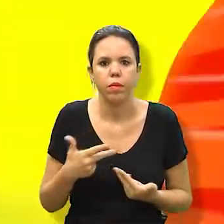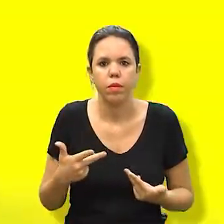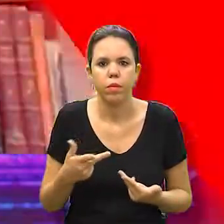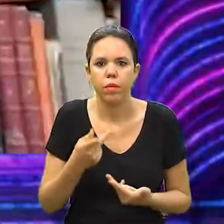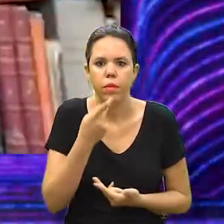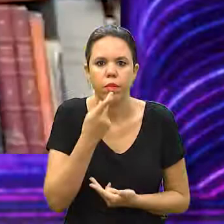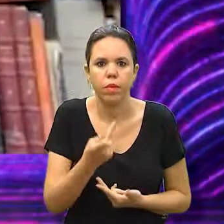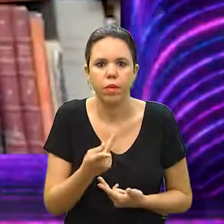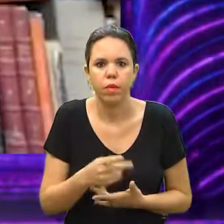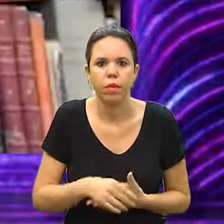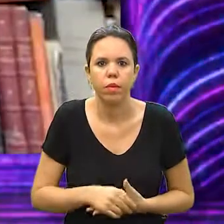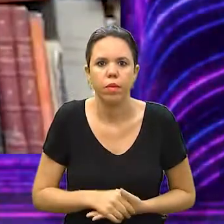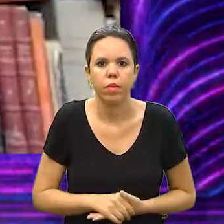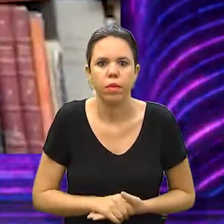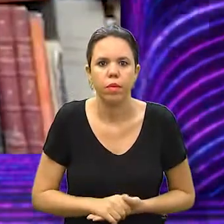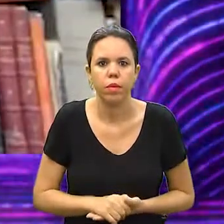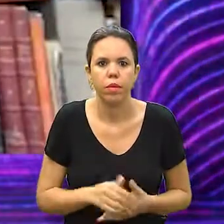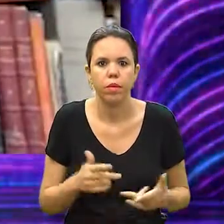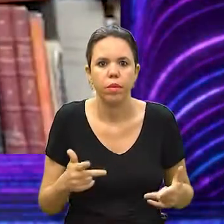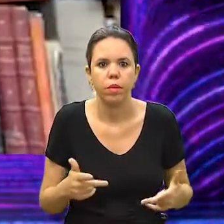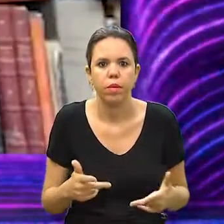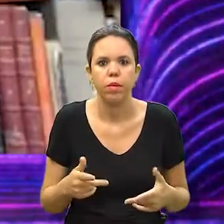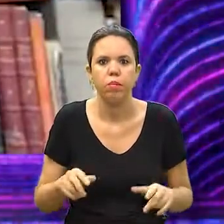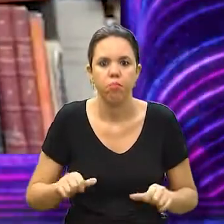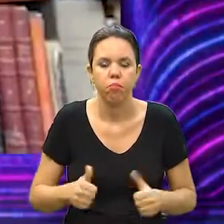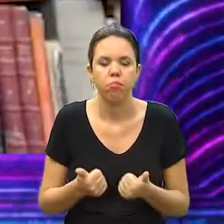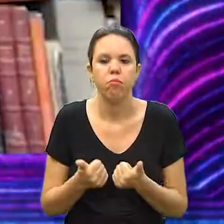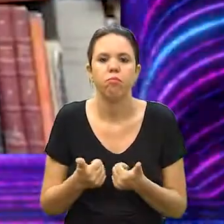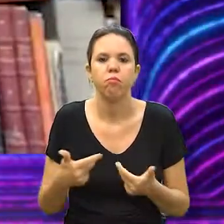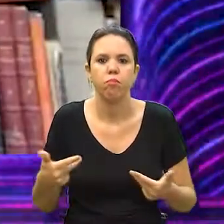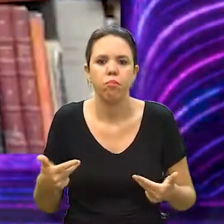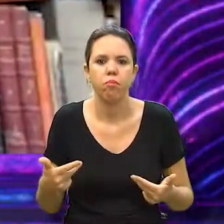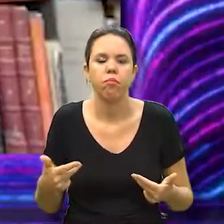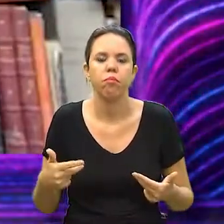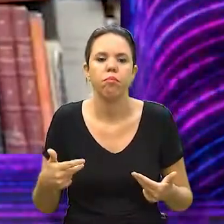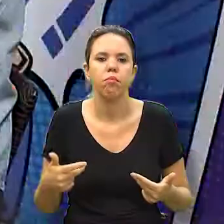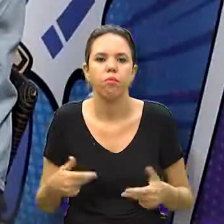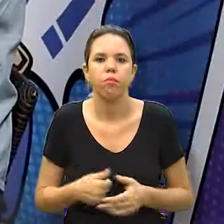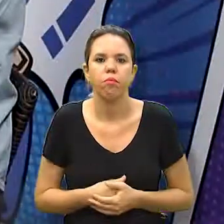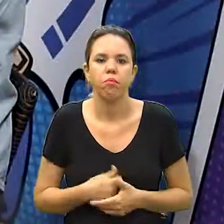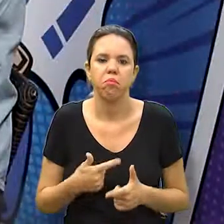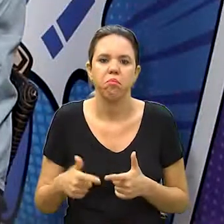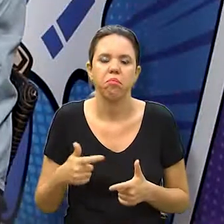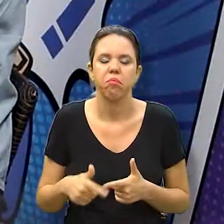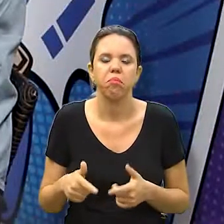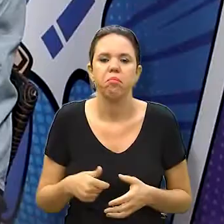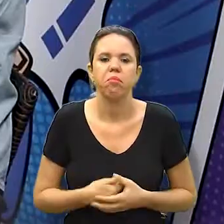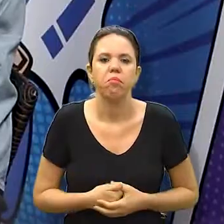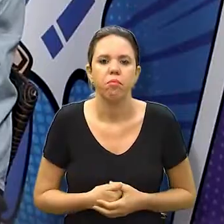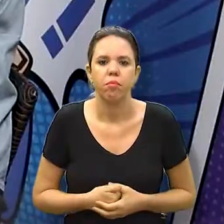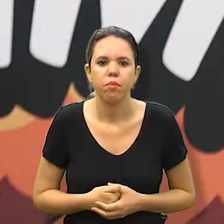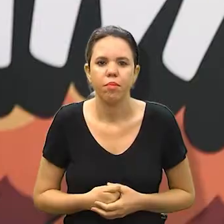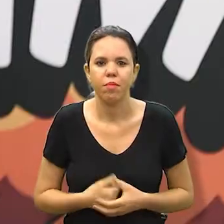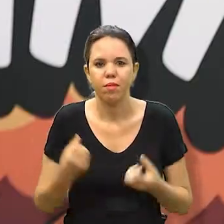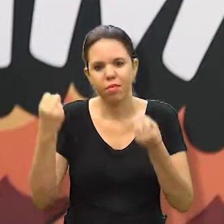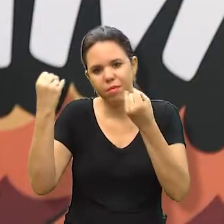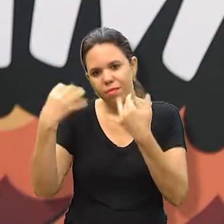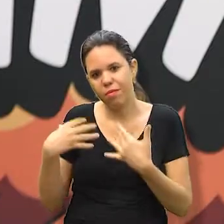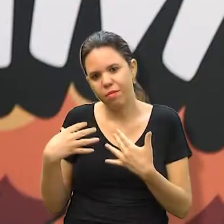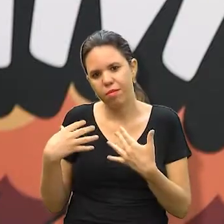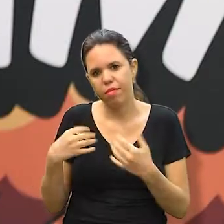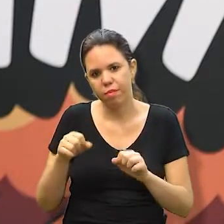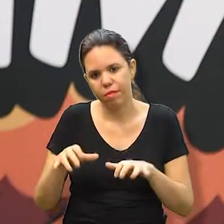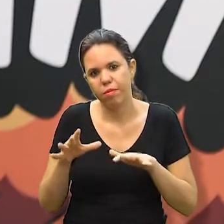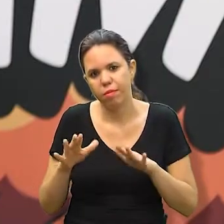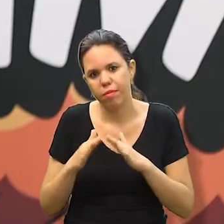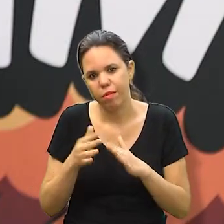muita coisa para falar, muitas coisas positivas e muitas coisas problemáticas. Então conta pra